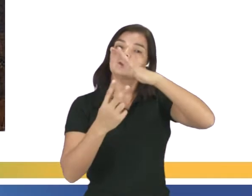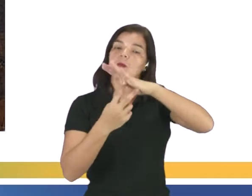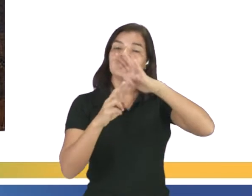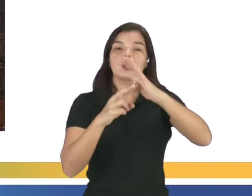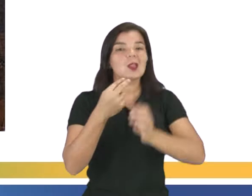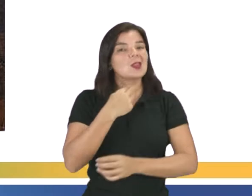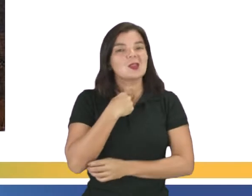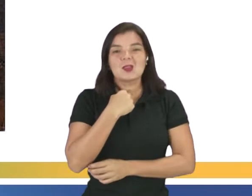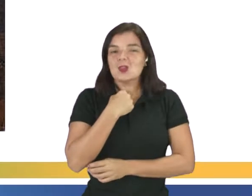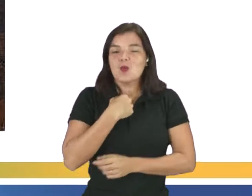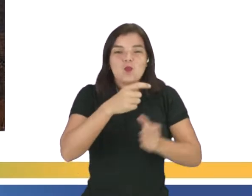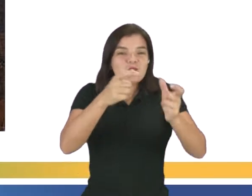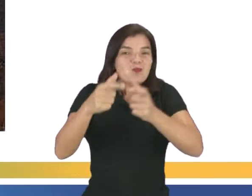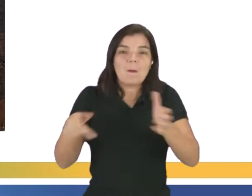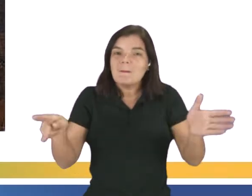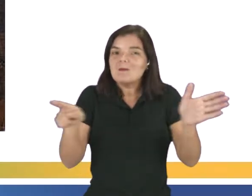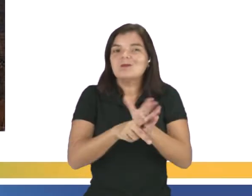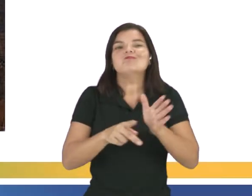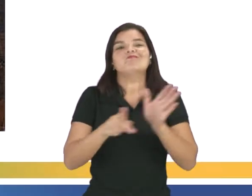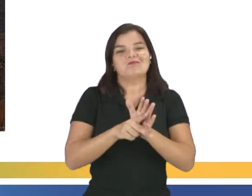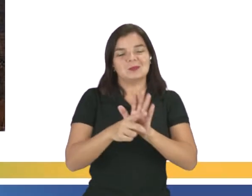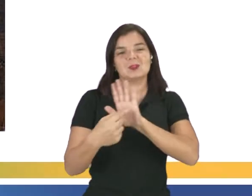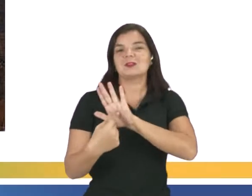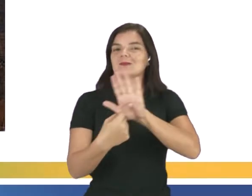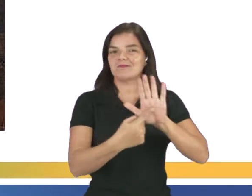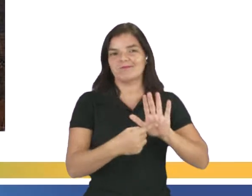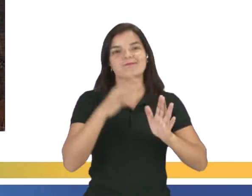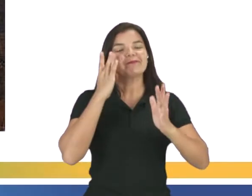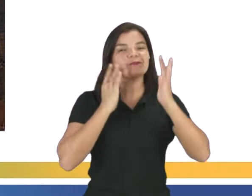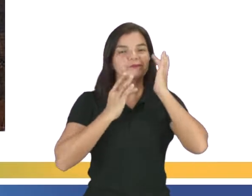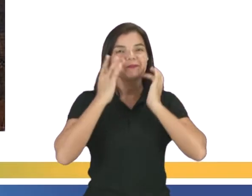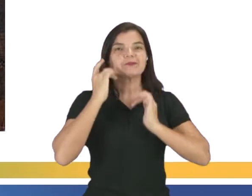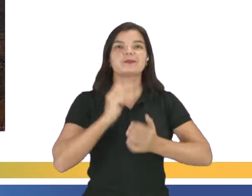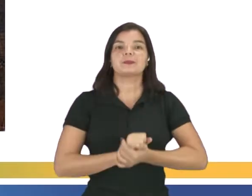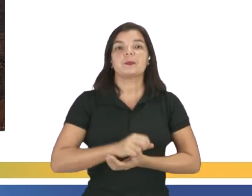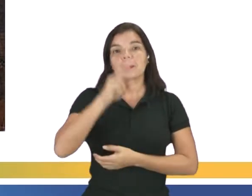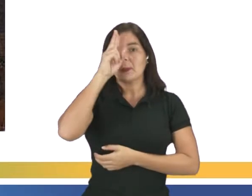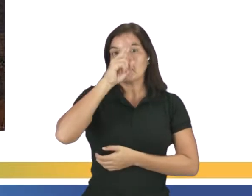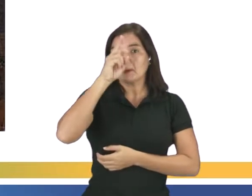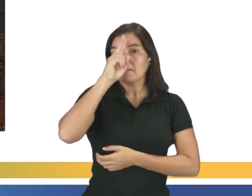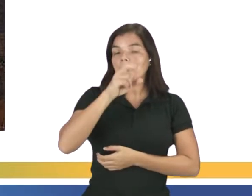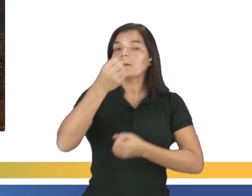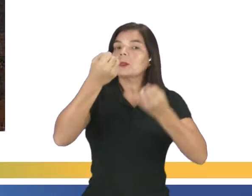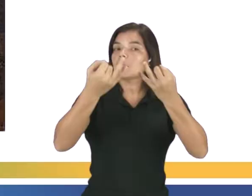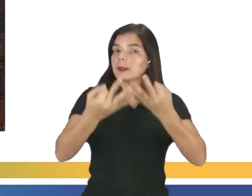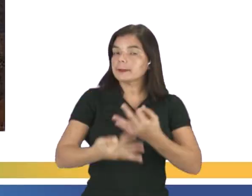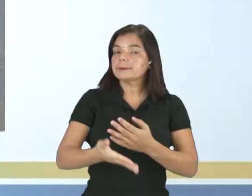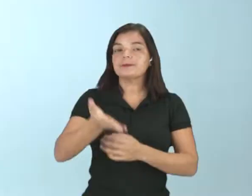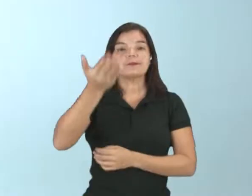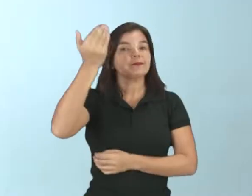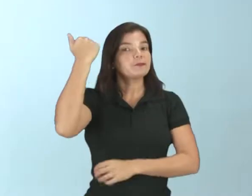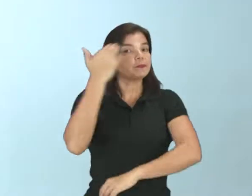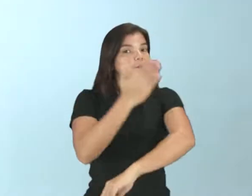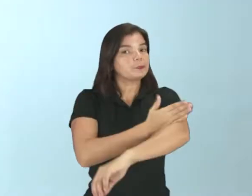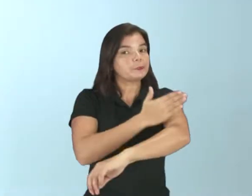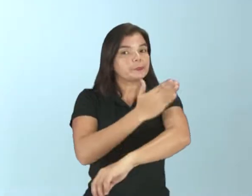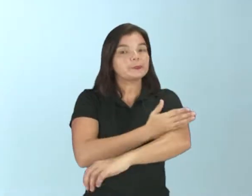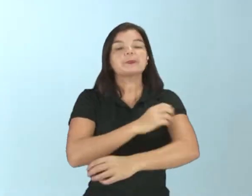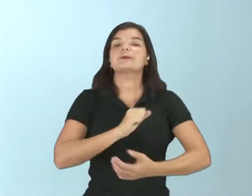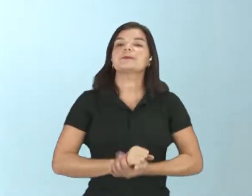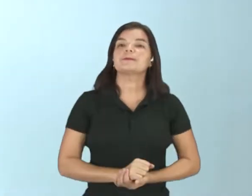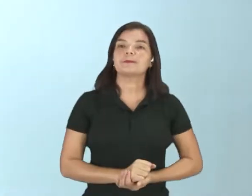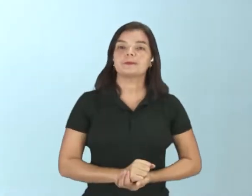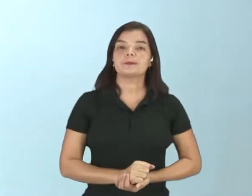não possuindo um espaço específico para apresentar os seus espetáculos. Lembrem-se que nós estamos falando da Idade Média. Na